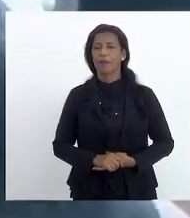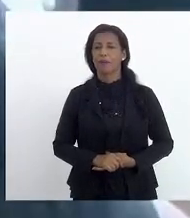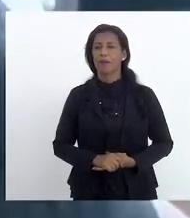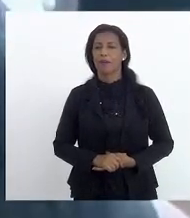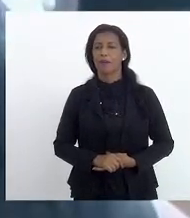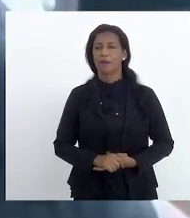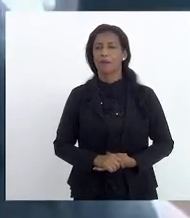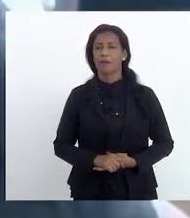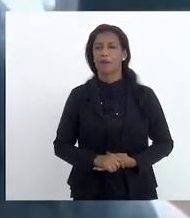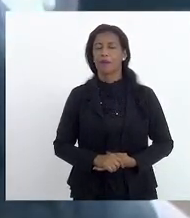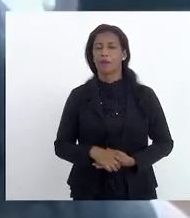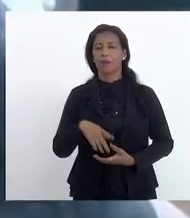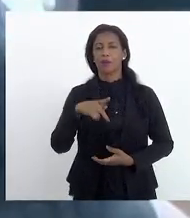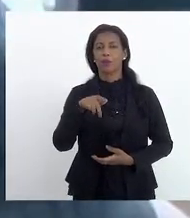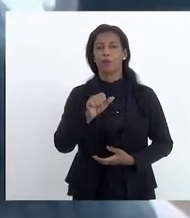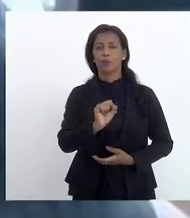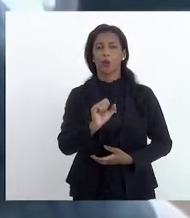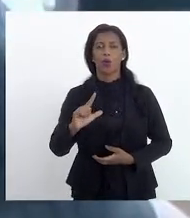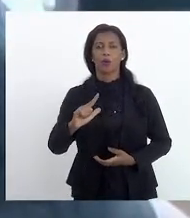do PSOL.